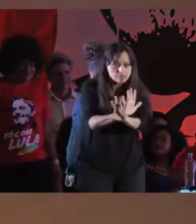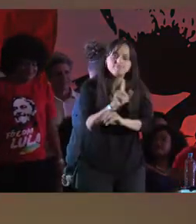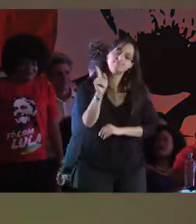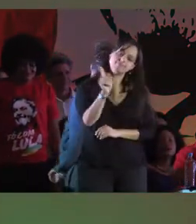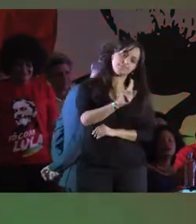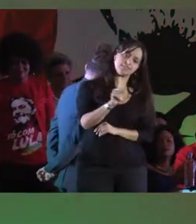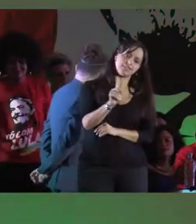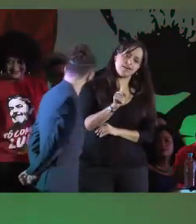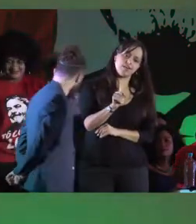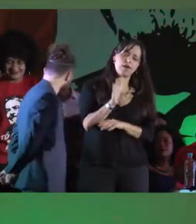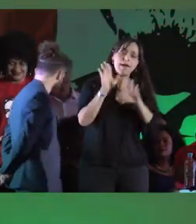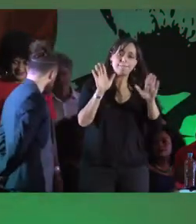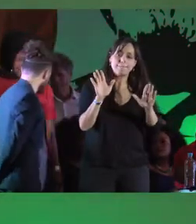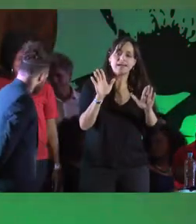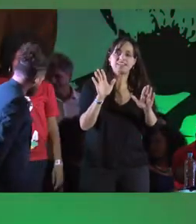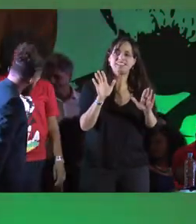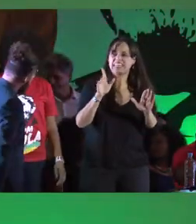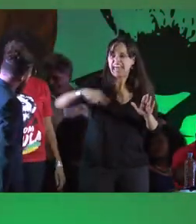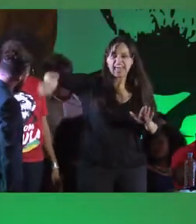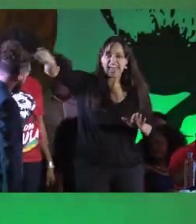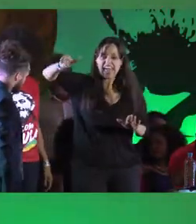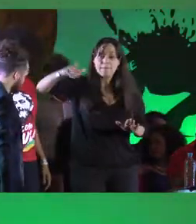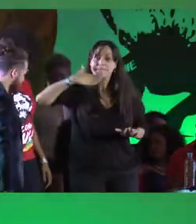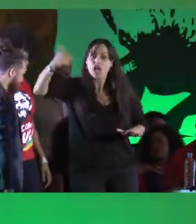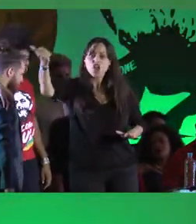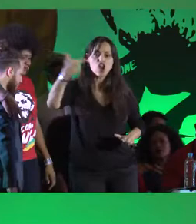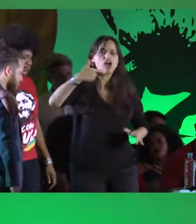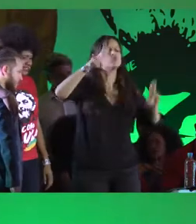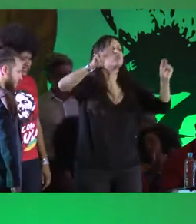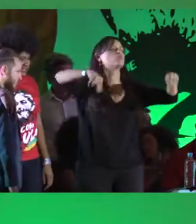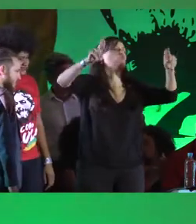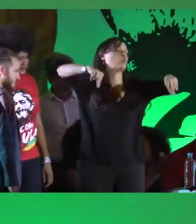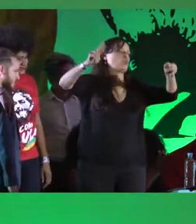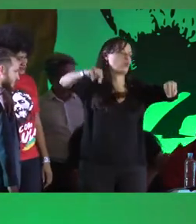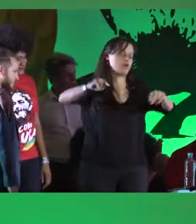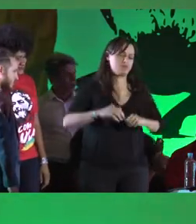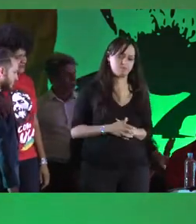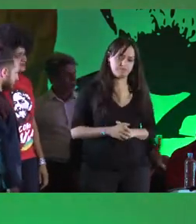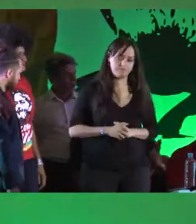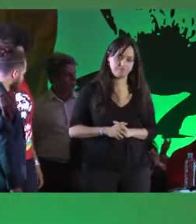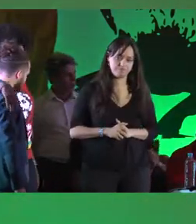mas certamente ninguém fez mais do que o PT nesse país.